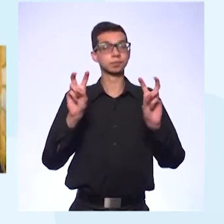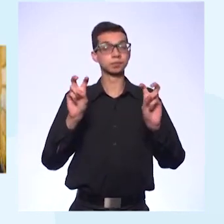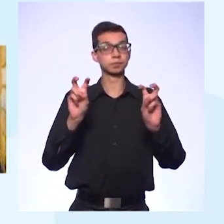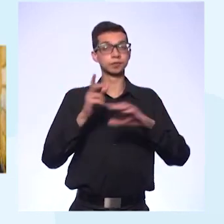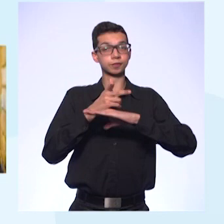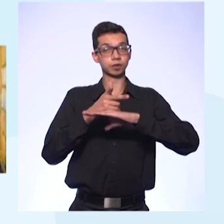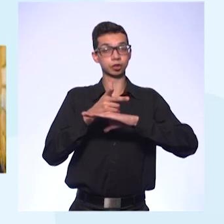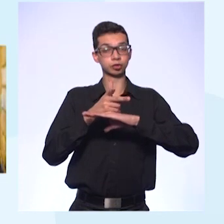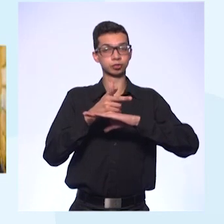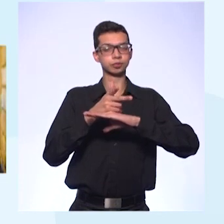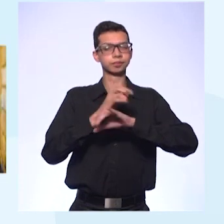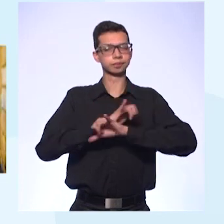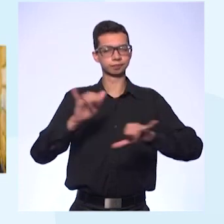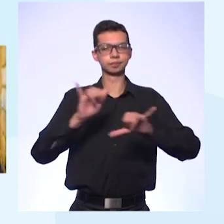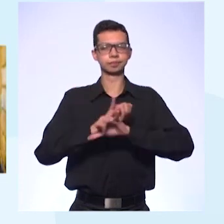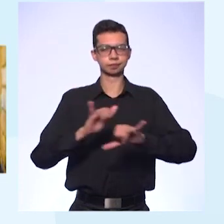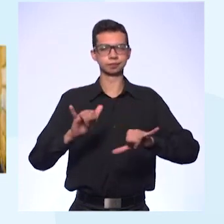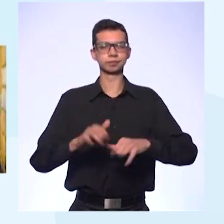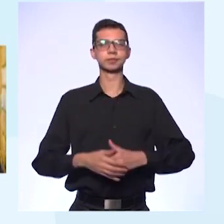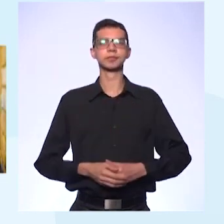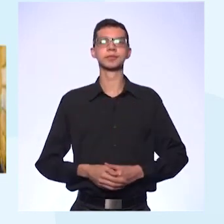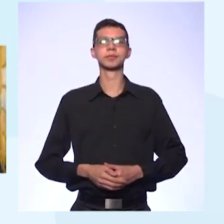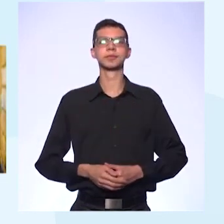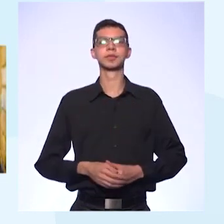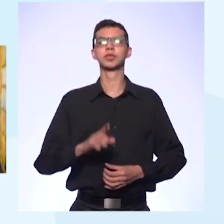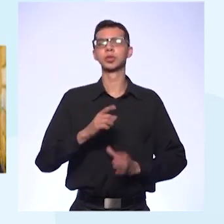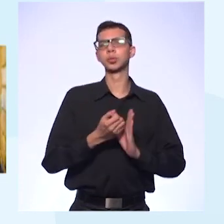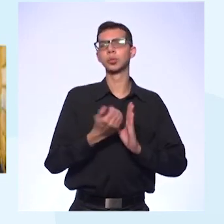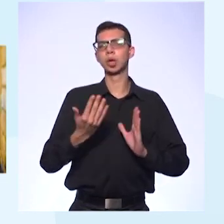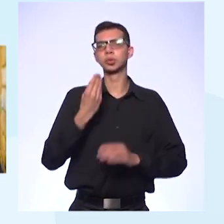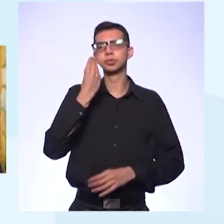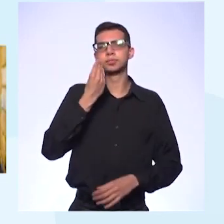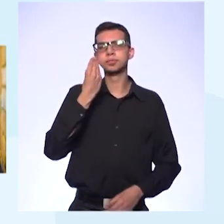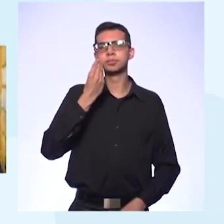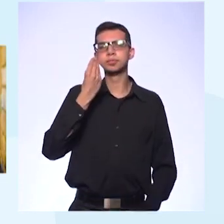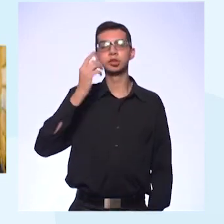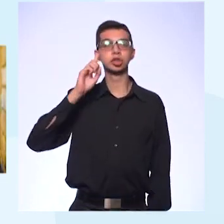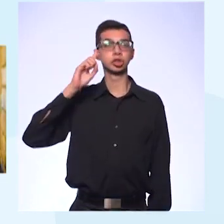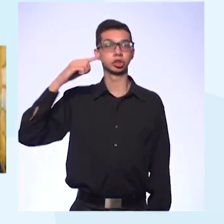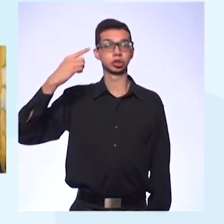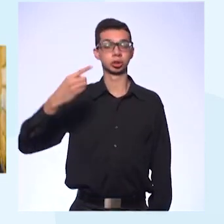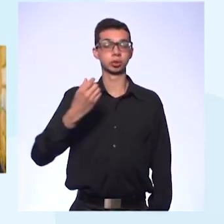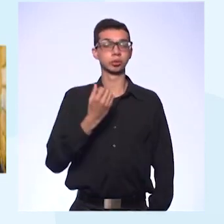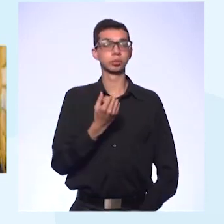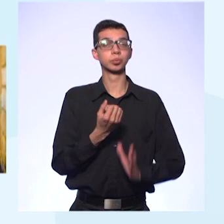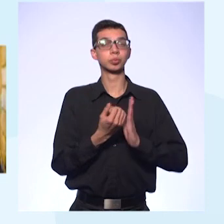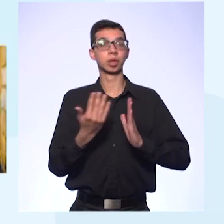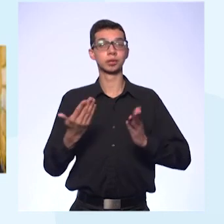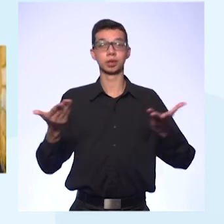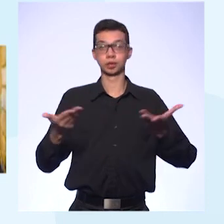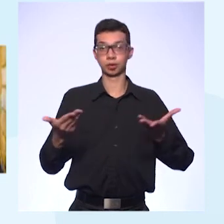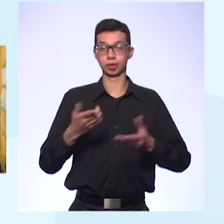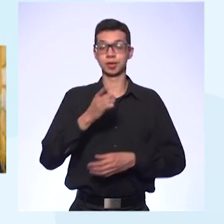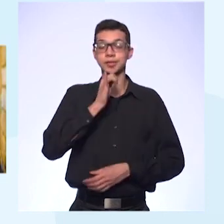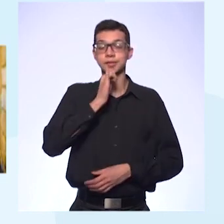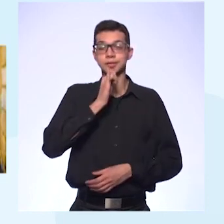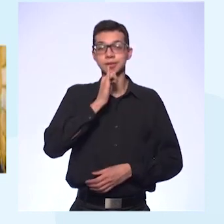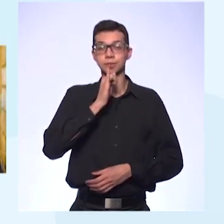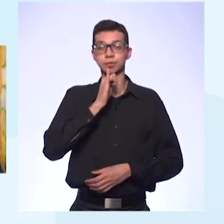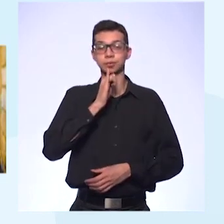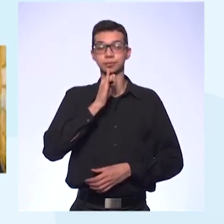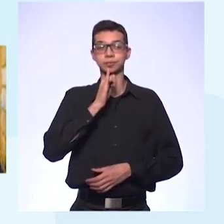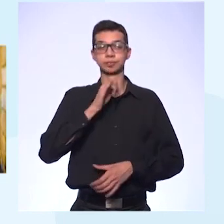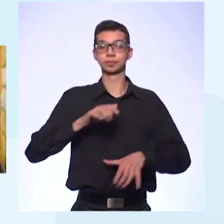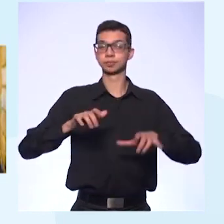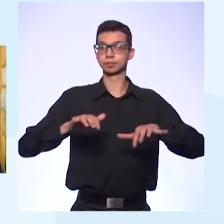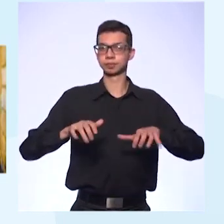many experiments do you run in a day? Quantos experimentos você faz durante o dia? Write some examples. Então, eu quero que vocês escrevam